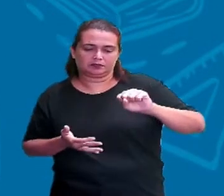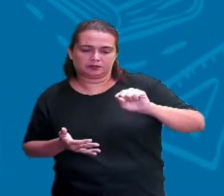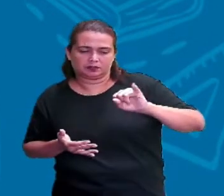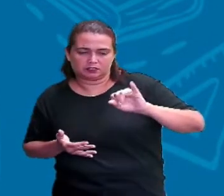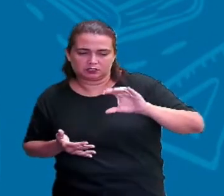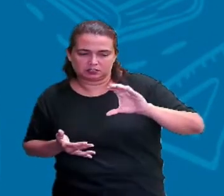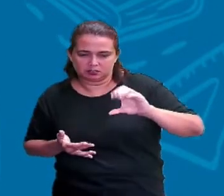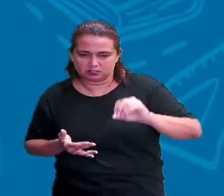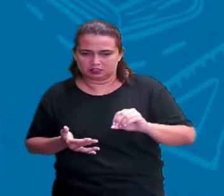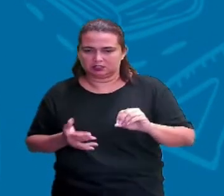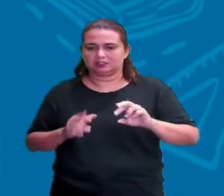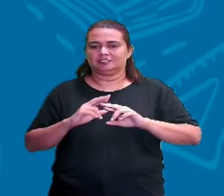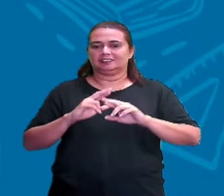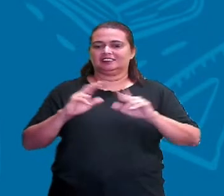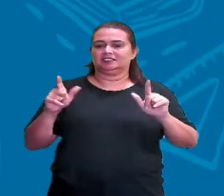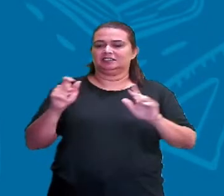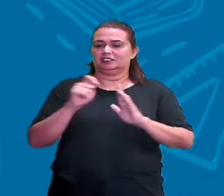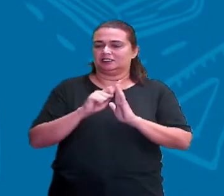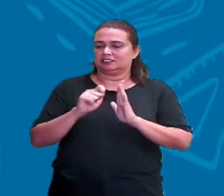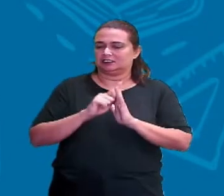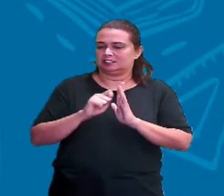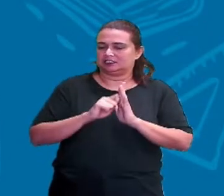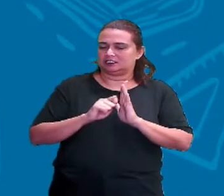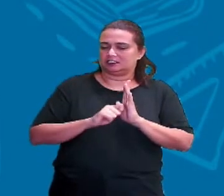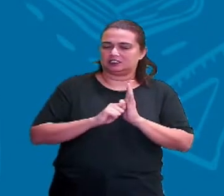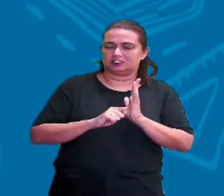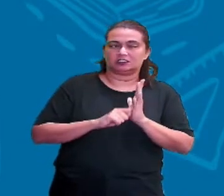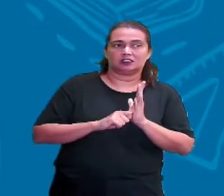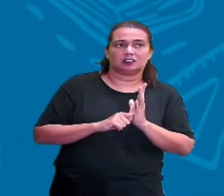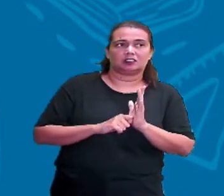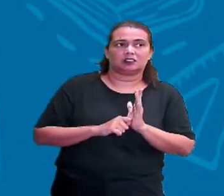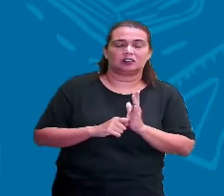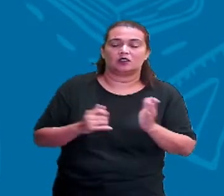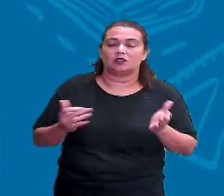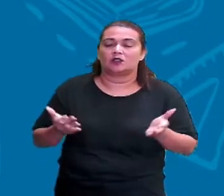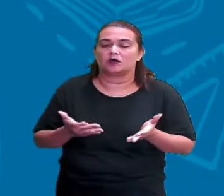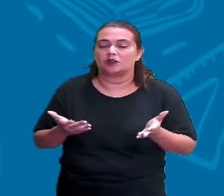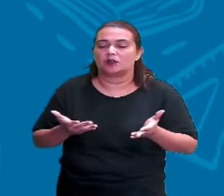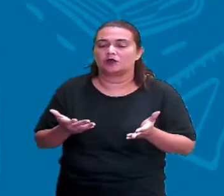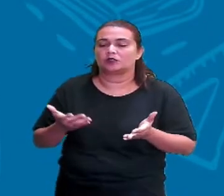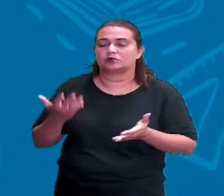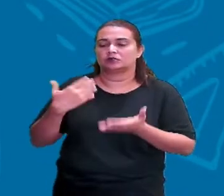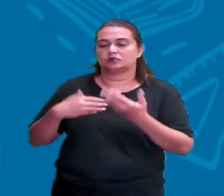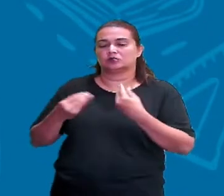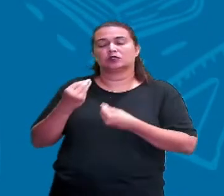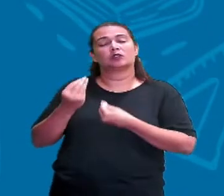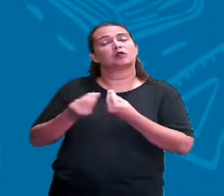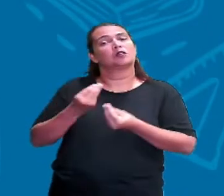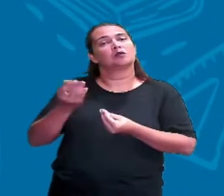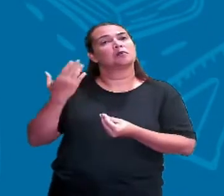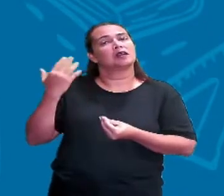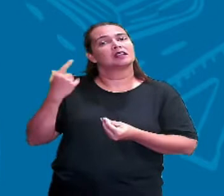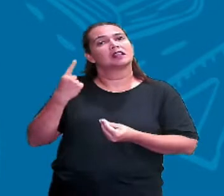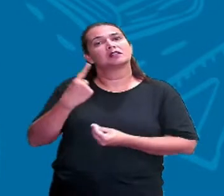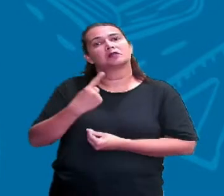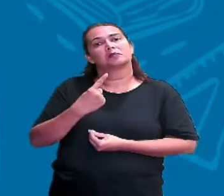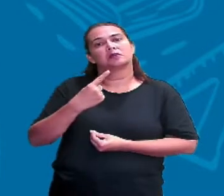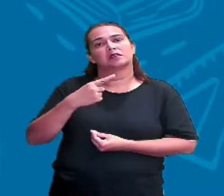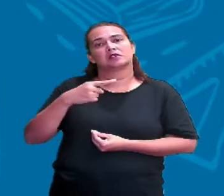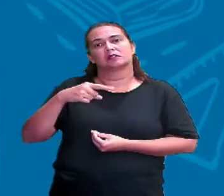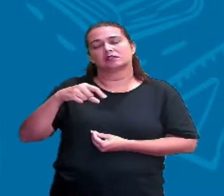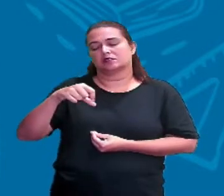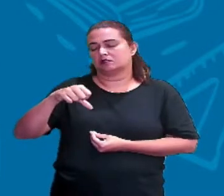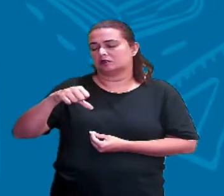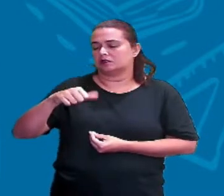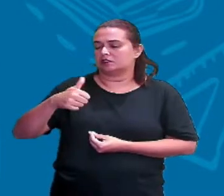agora a redação, né, de folheto de combate à gripe espanhola no Brasil em 1918, né? Os métodos de prevenção e